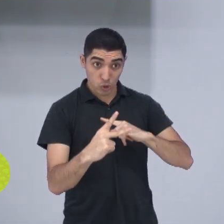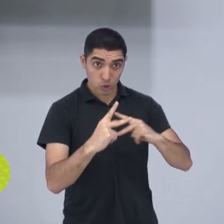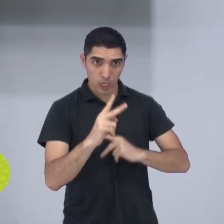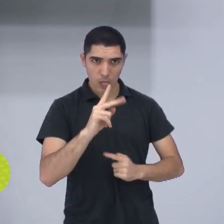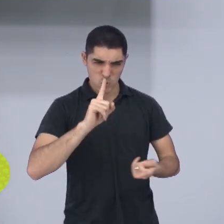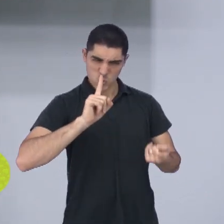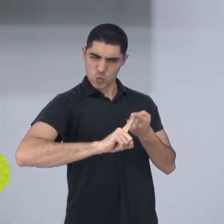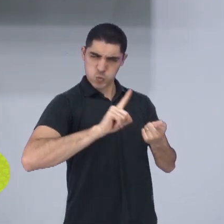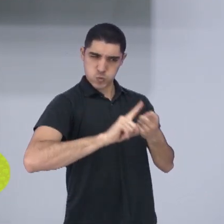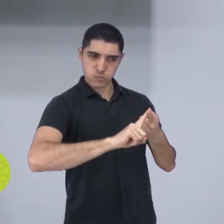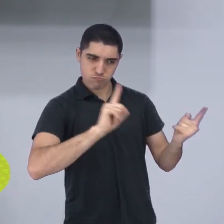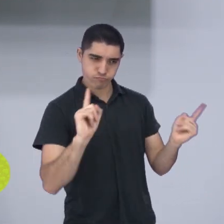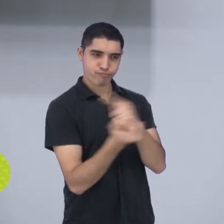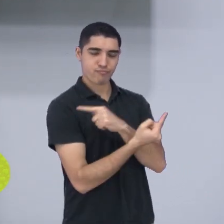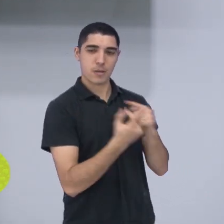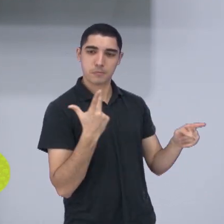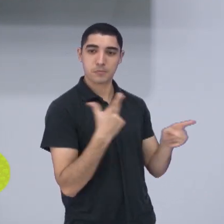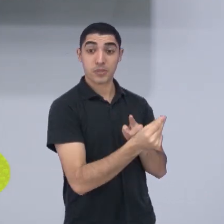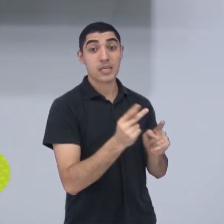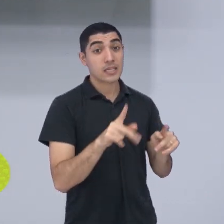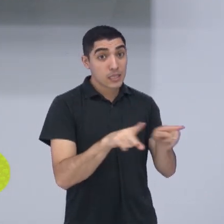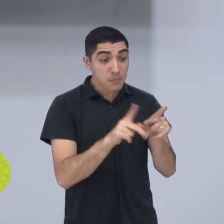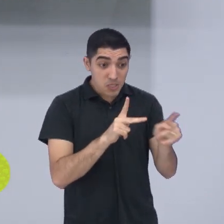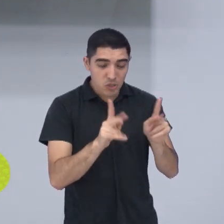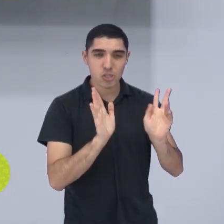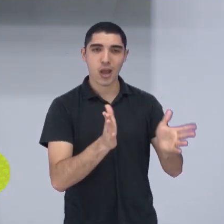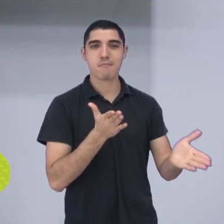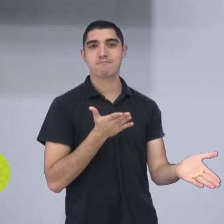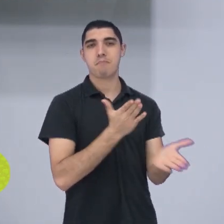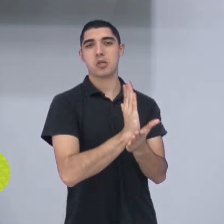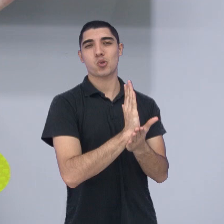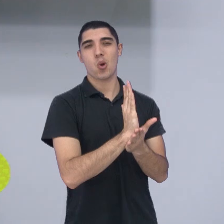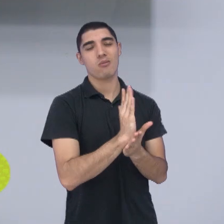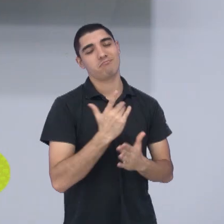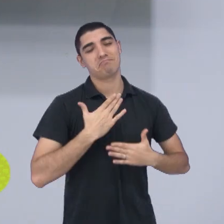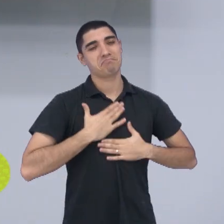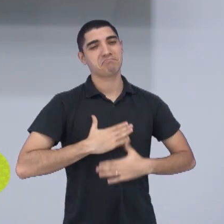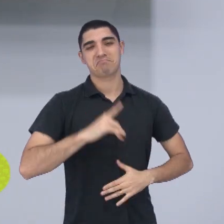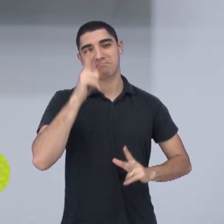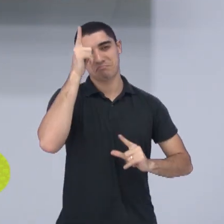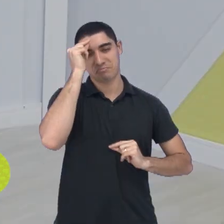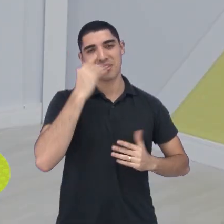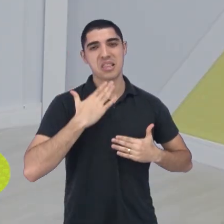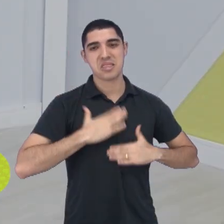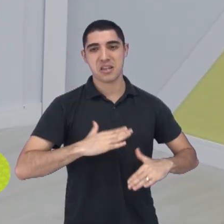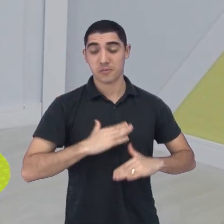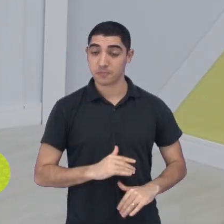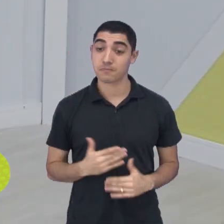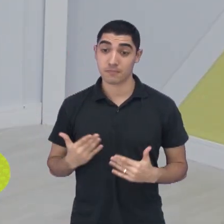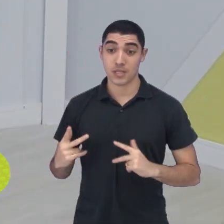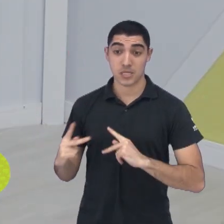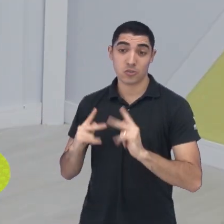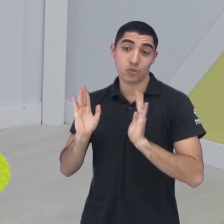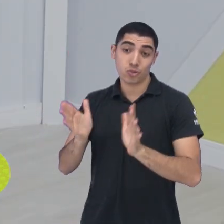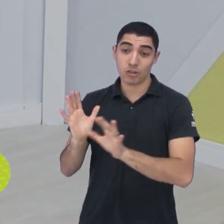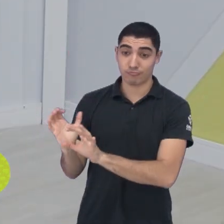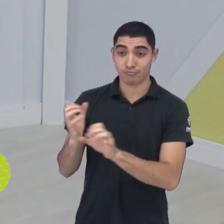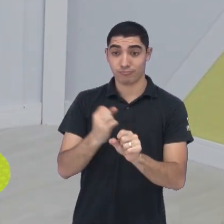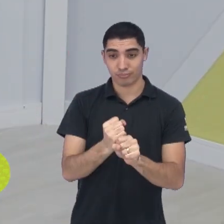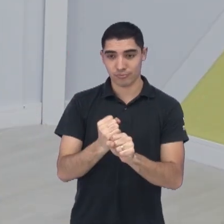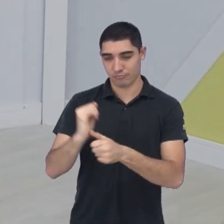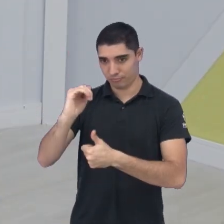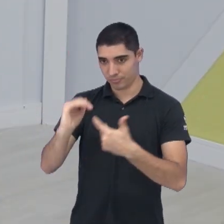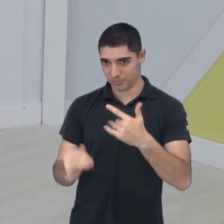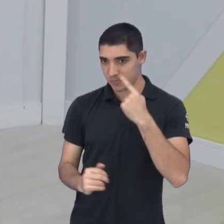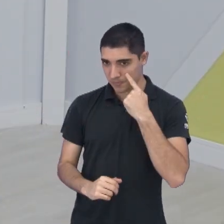já garante a classificação, já fica mais sossegado e joga a última rodada bem mais tranquilo. Já está matematicamente classificado. A gente vai ver a